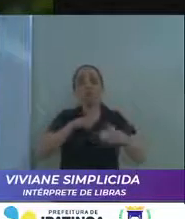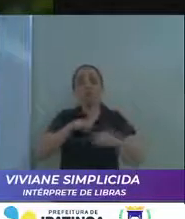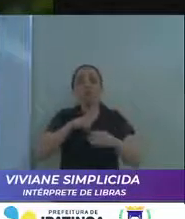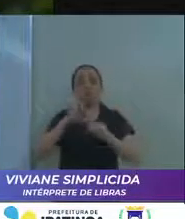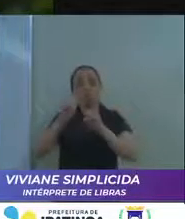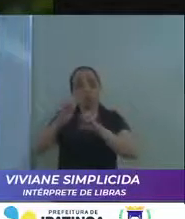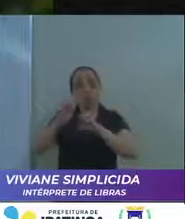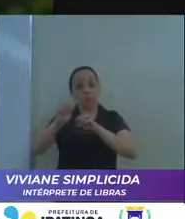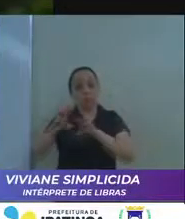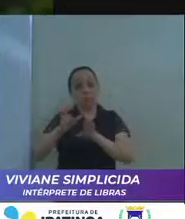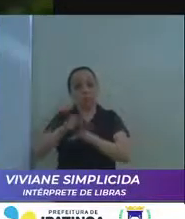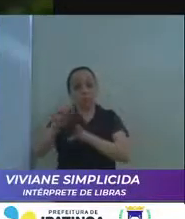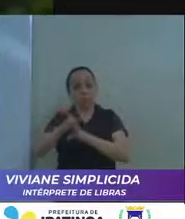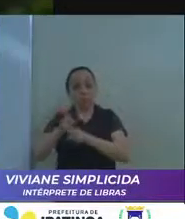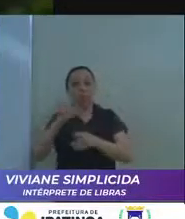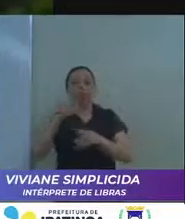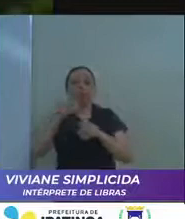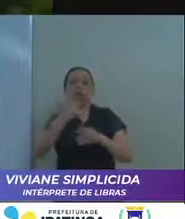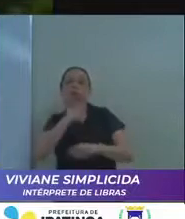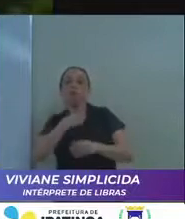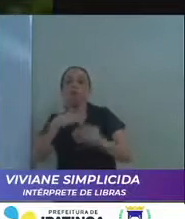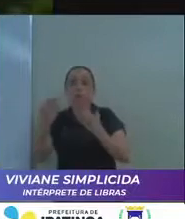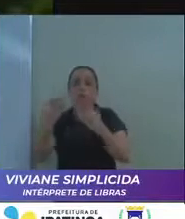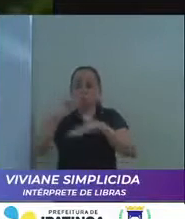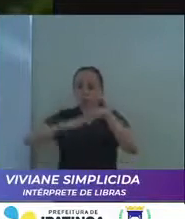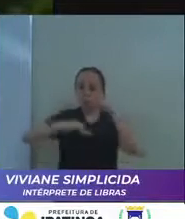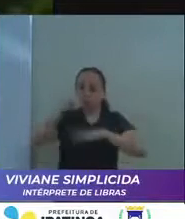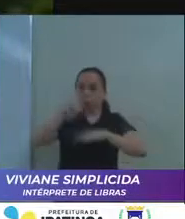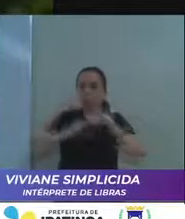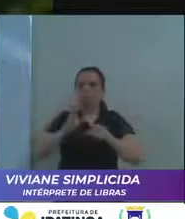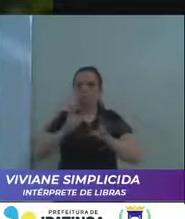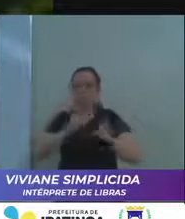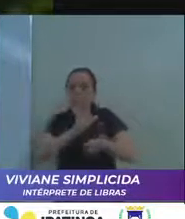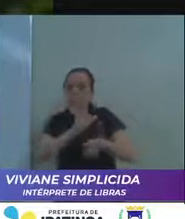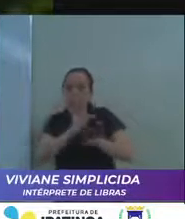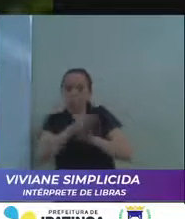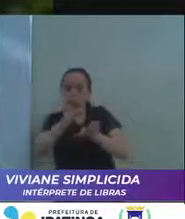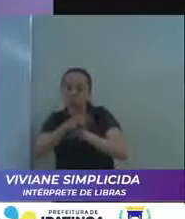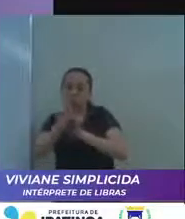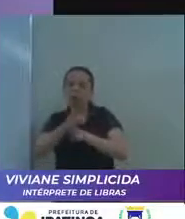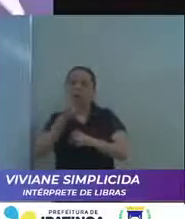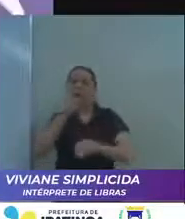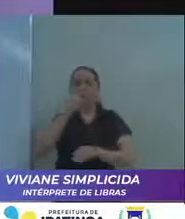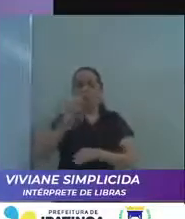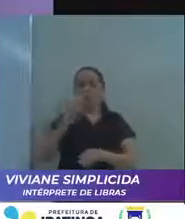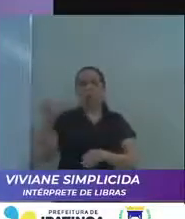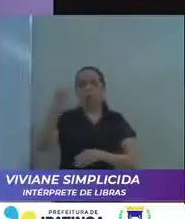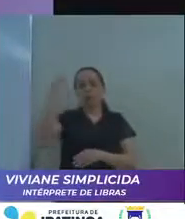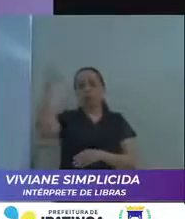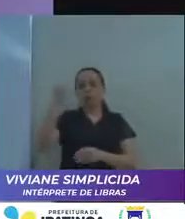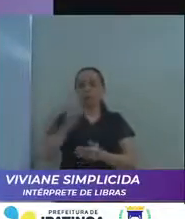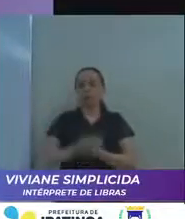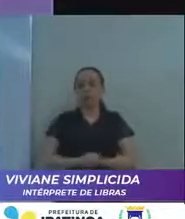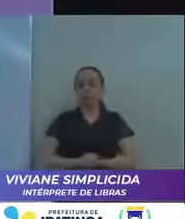orientação de um fonoaudiólogo é muito importante para a correta execução desses exercícios.